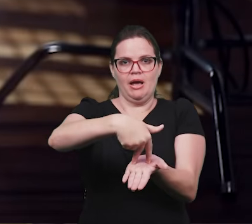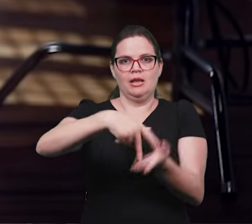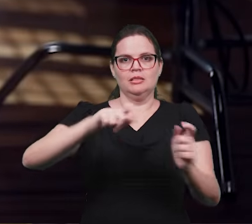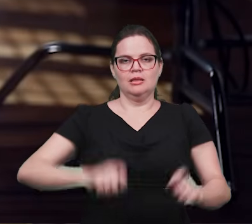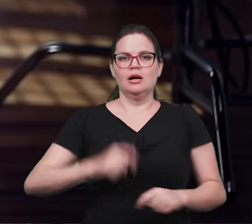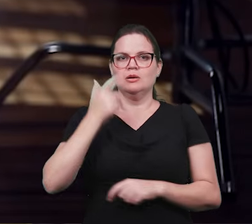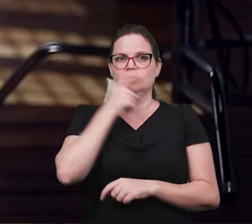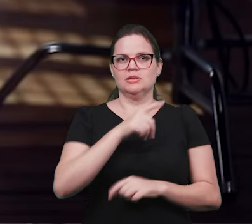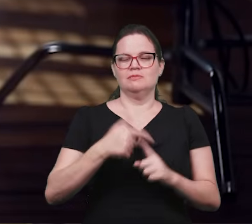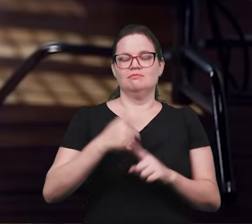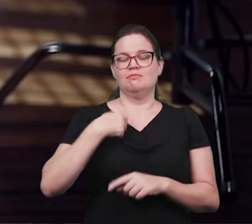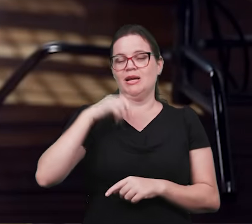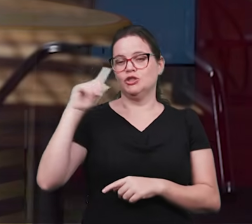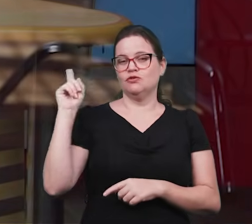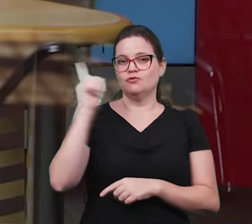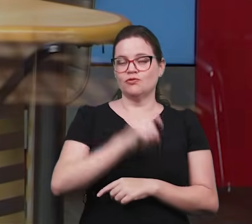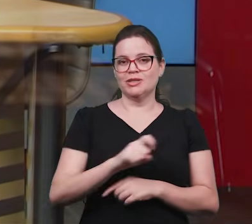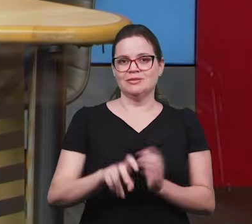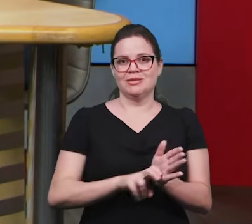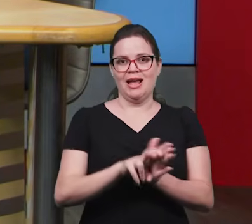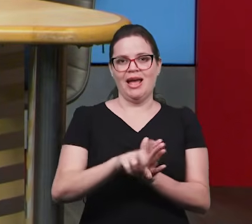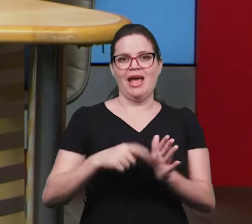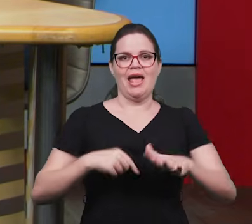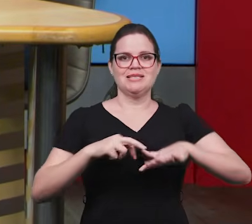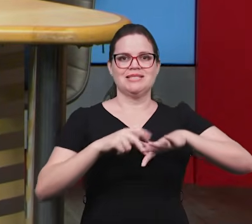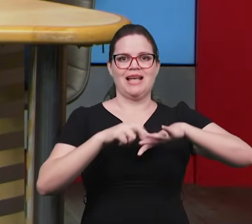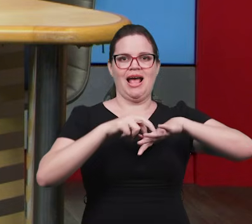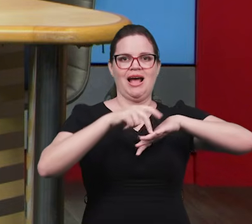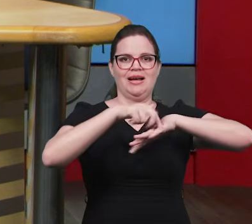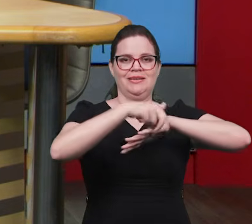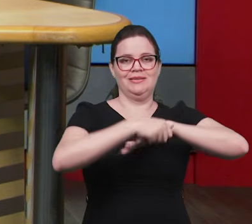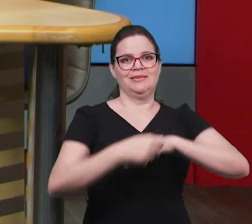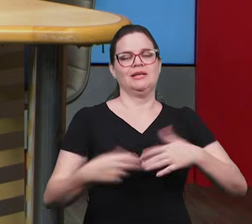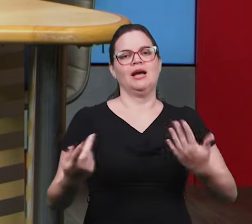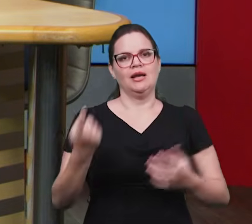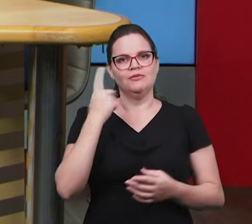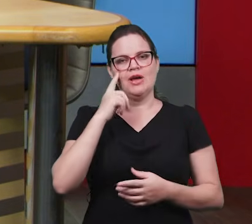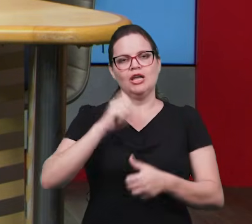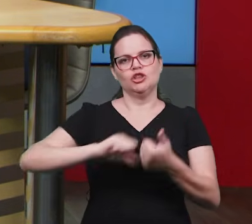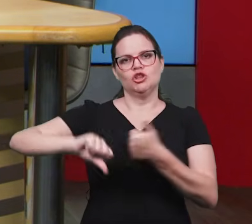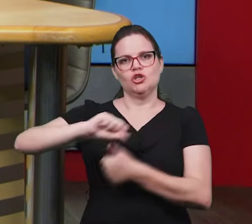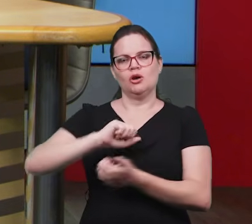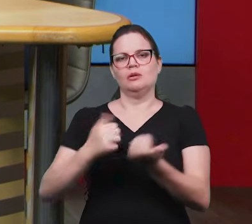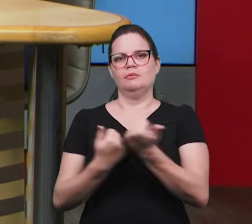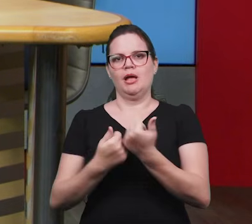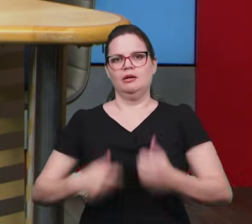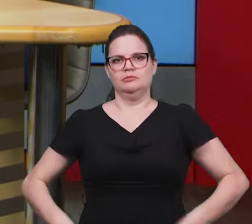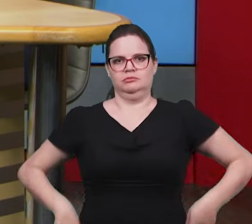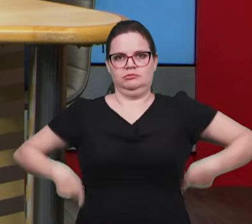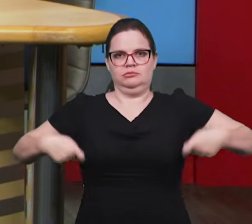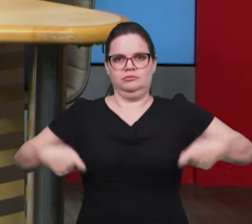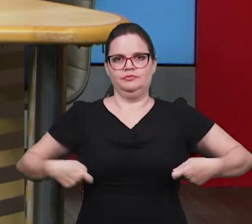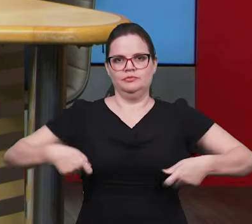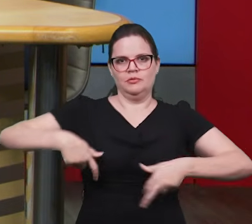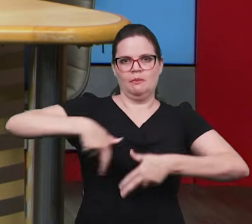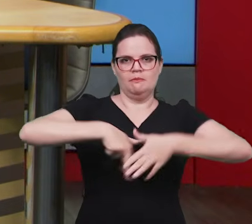da cadeira de roda é a escada, né? Que aí você vence ela com o exoesqueleto, que é o que vem agora para suprir essa